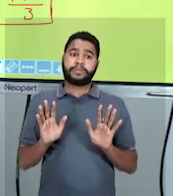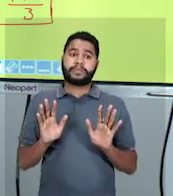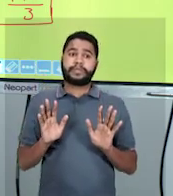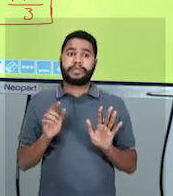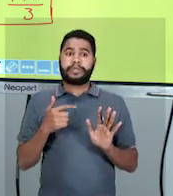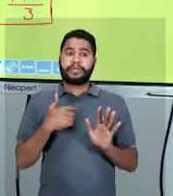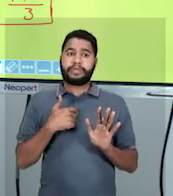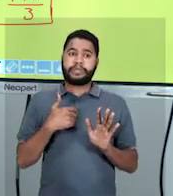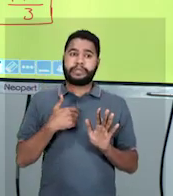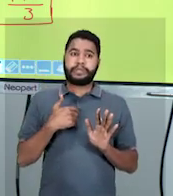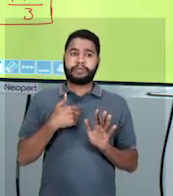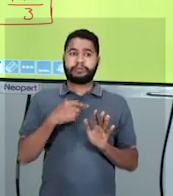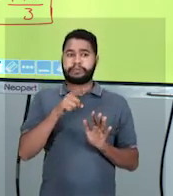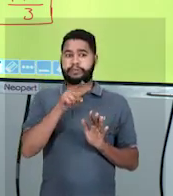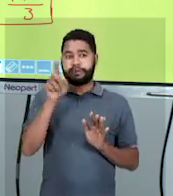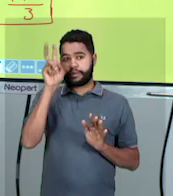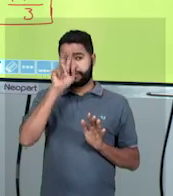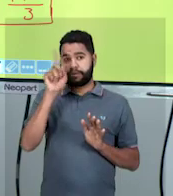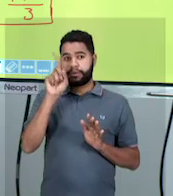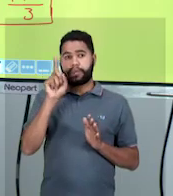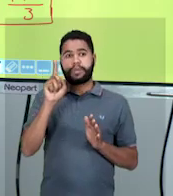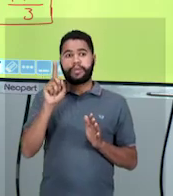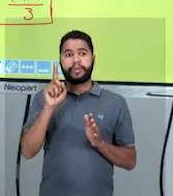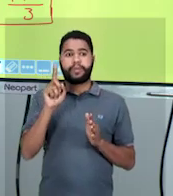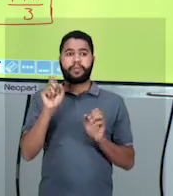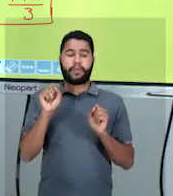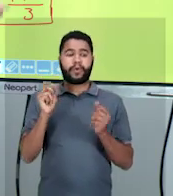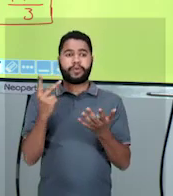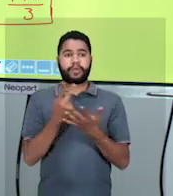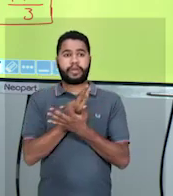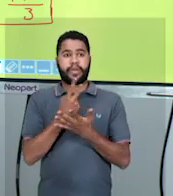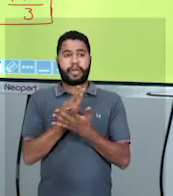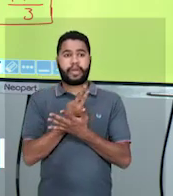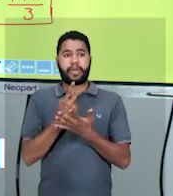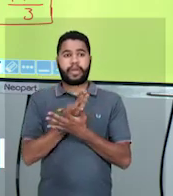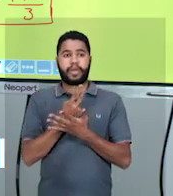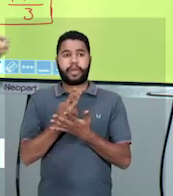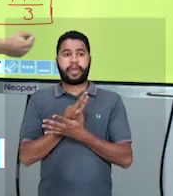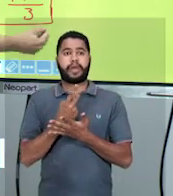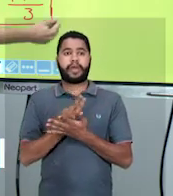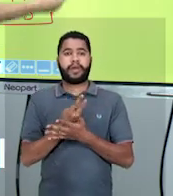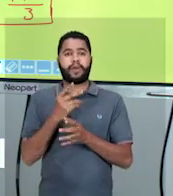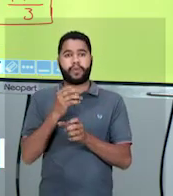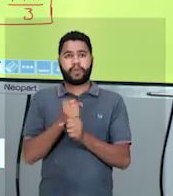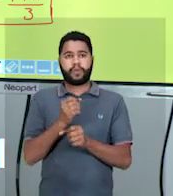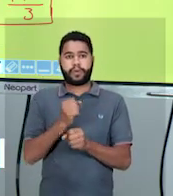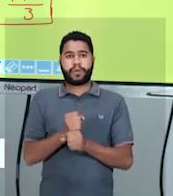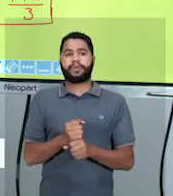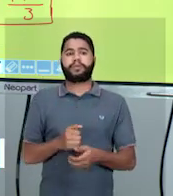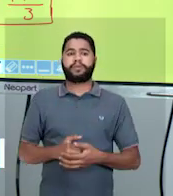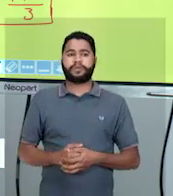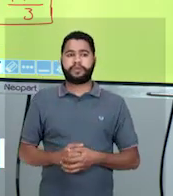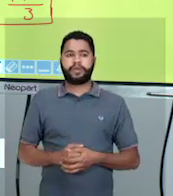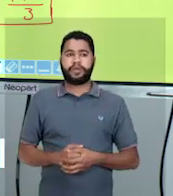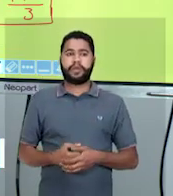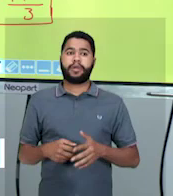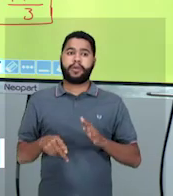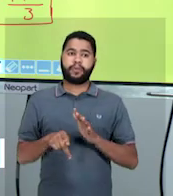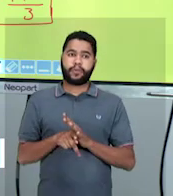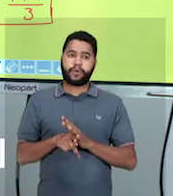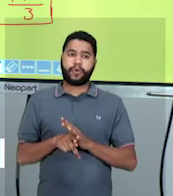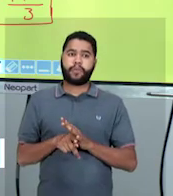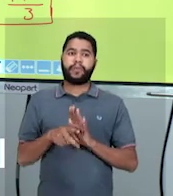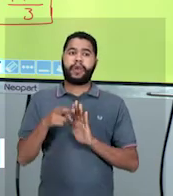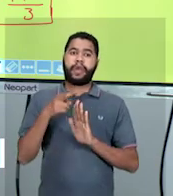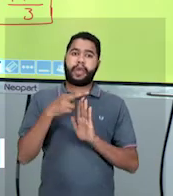medo é que você não se lembre disso e erra o cálculo então se você hábito ou fazer isso fez todos os cálculos